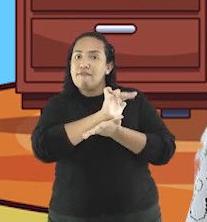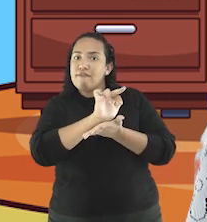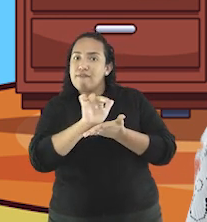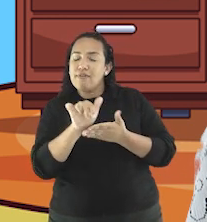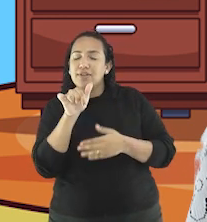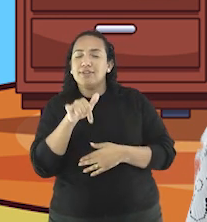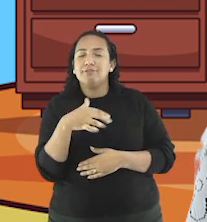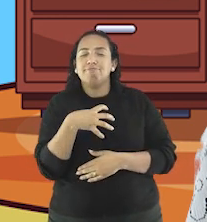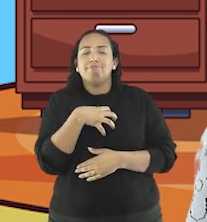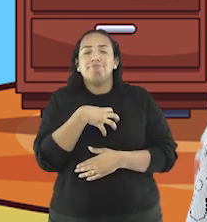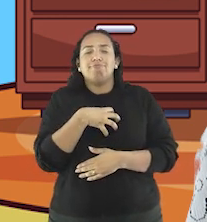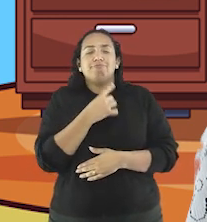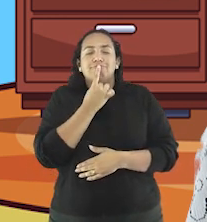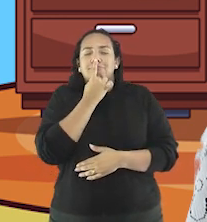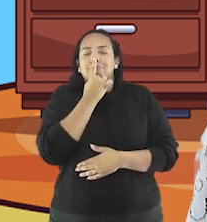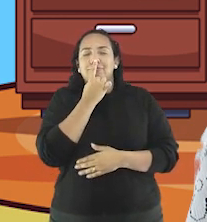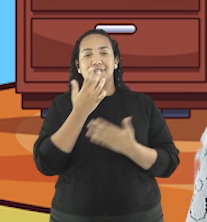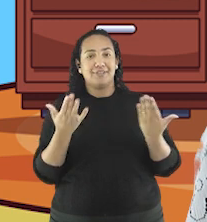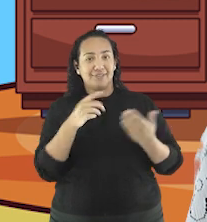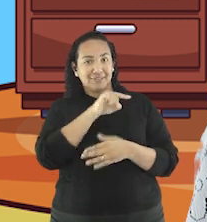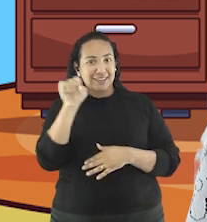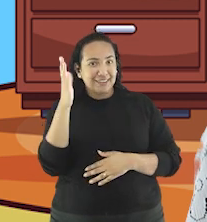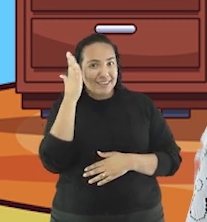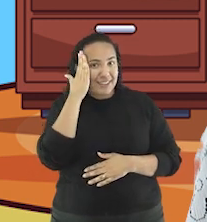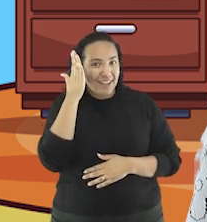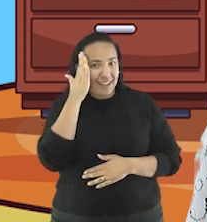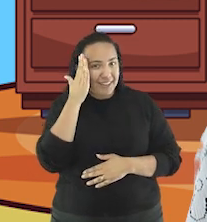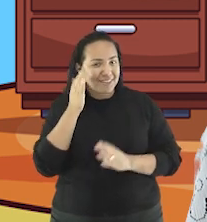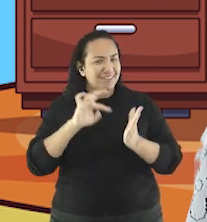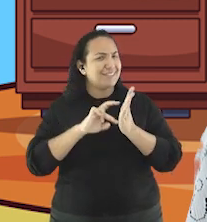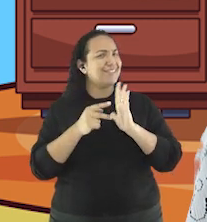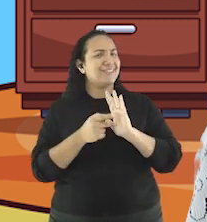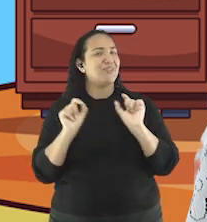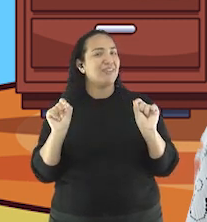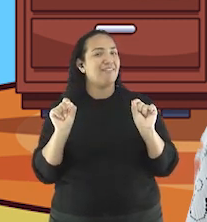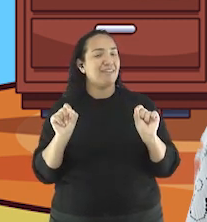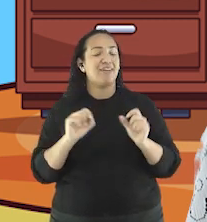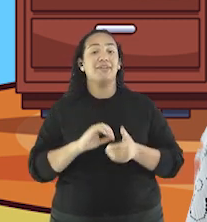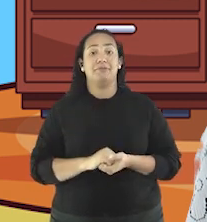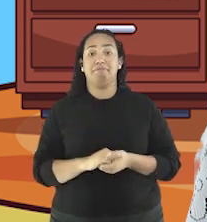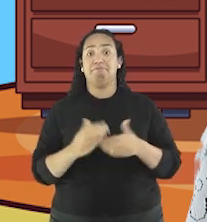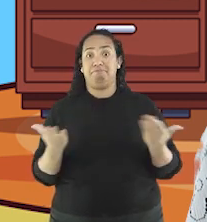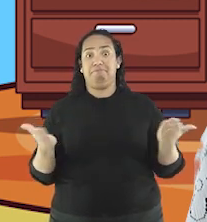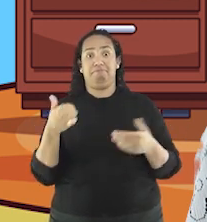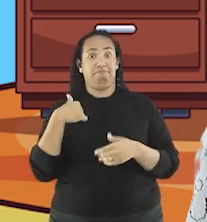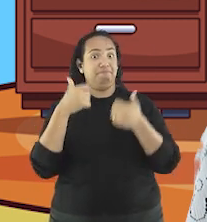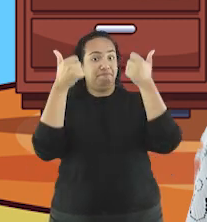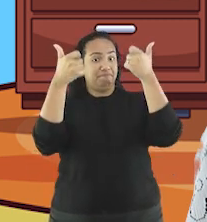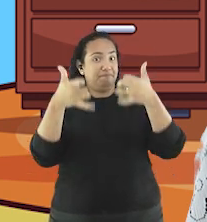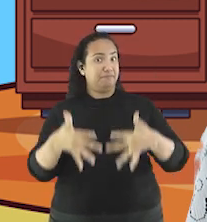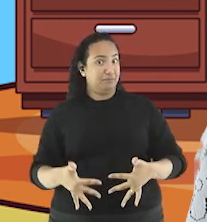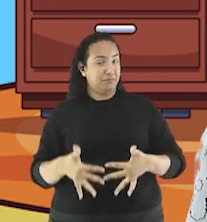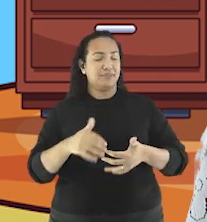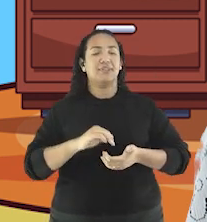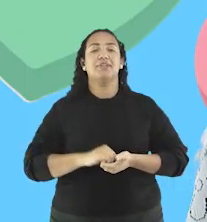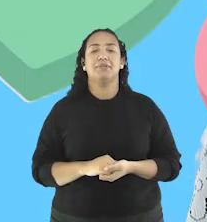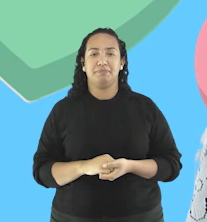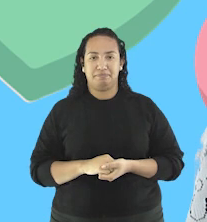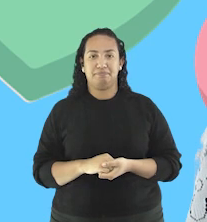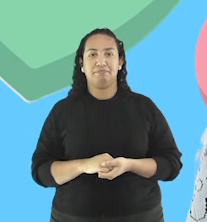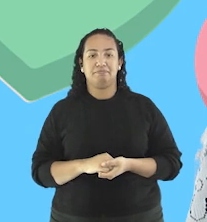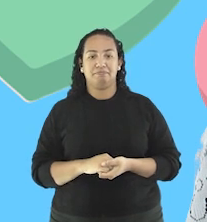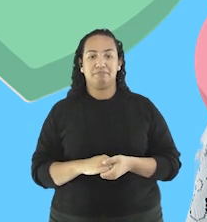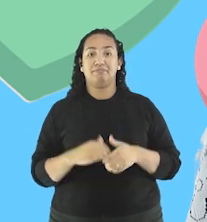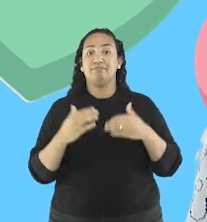gostinho afetivo. Vocês sabem o que é gosto afetivo? Bem, vou explicar para vocês.